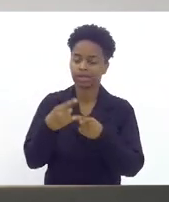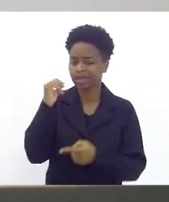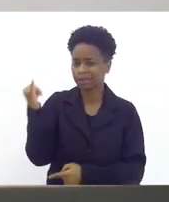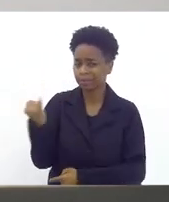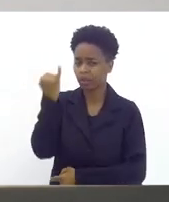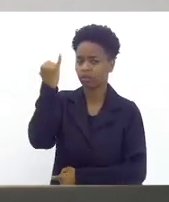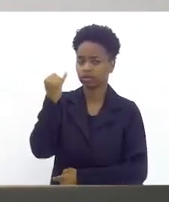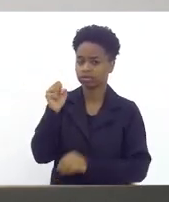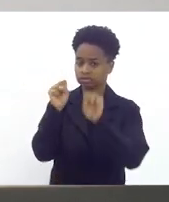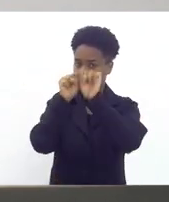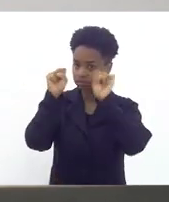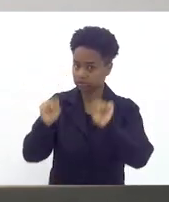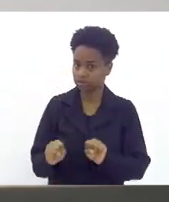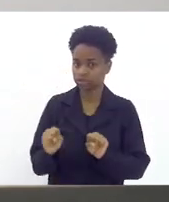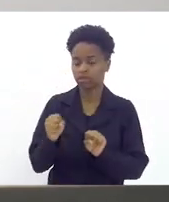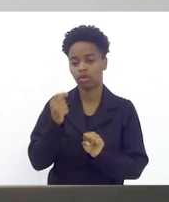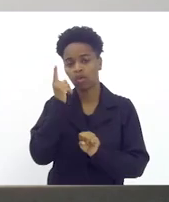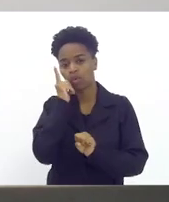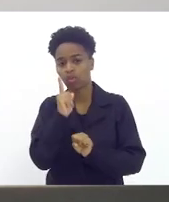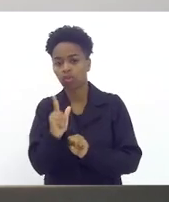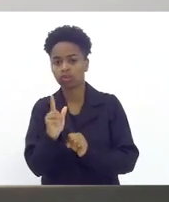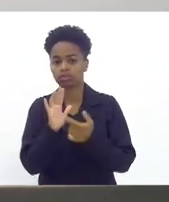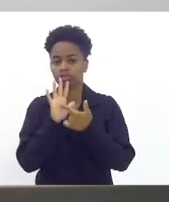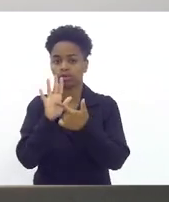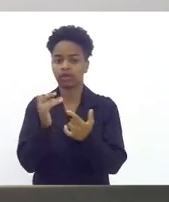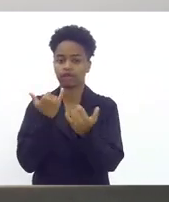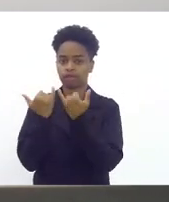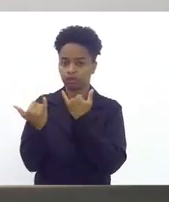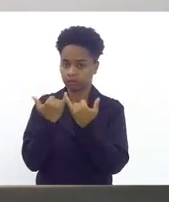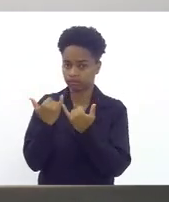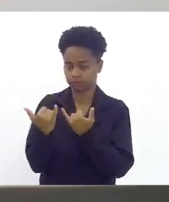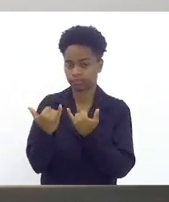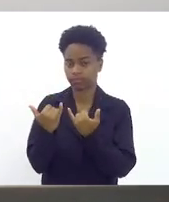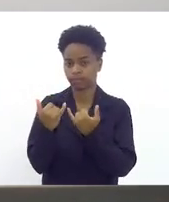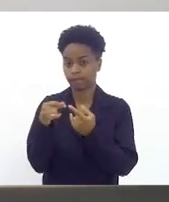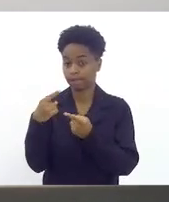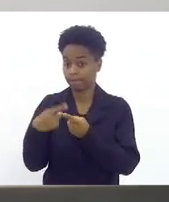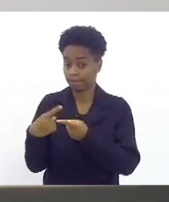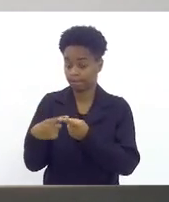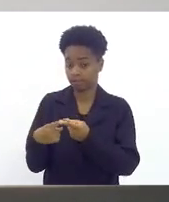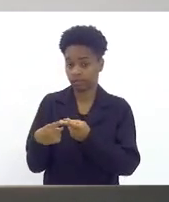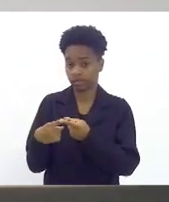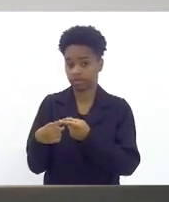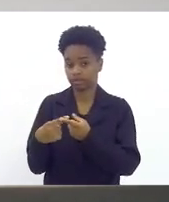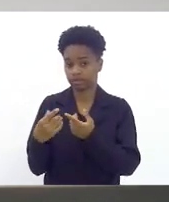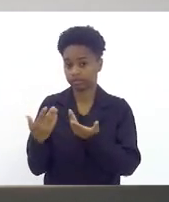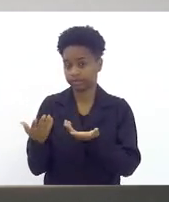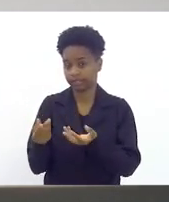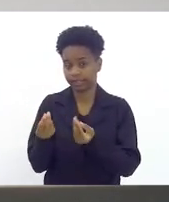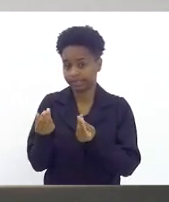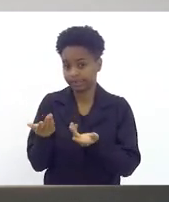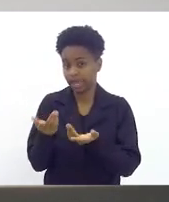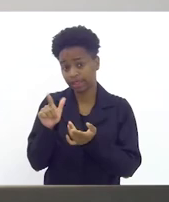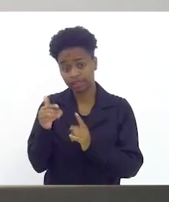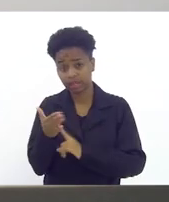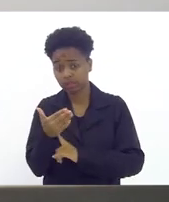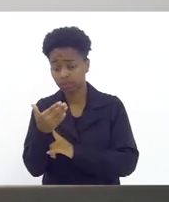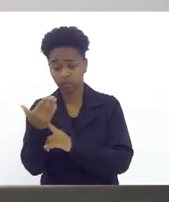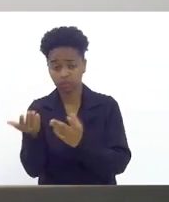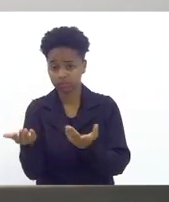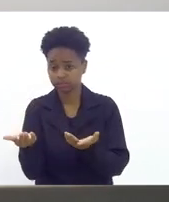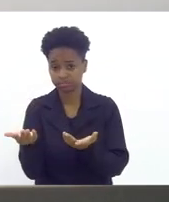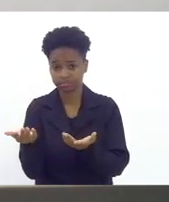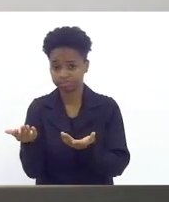o sistema ele viabilizar essa parte tecnológica porque é para a questão de tecnologia para